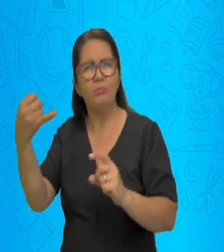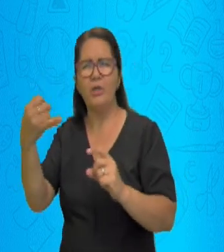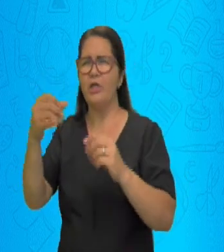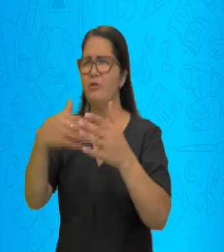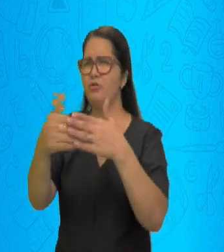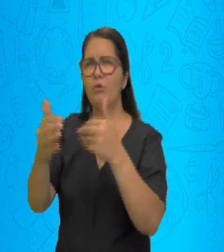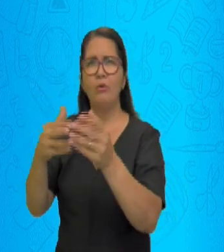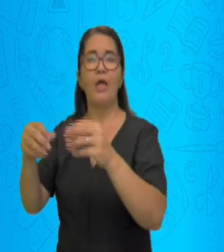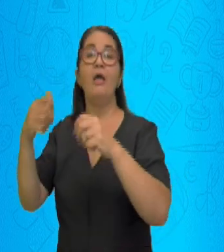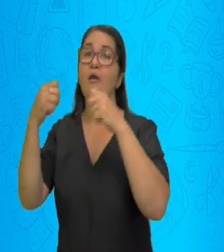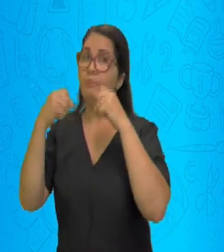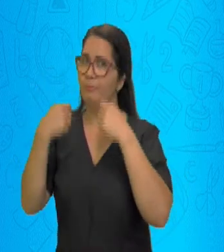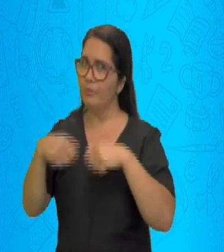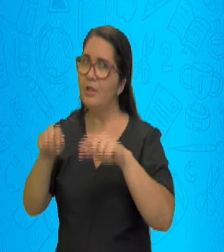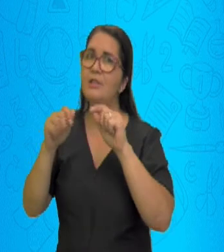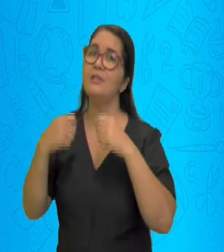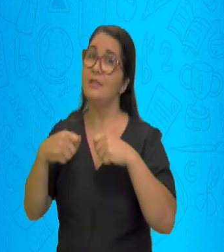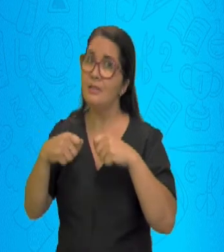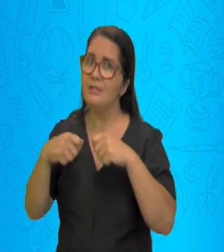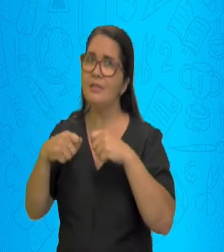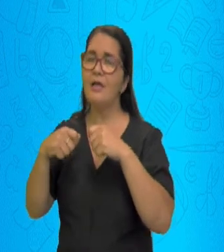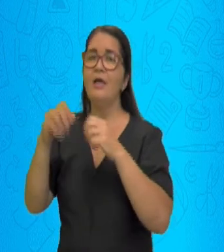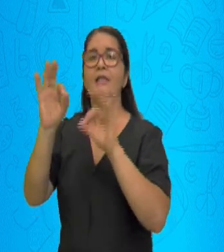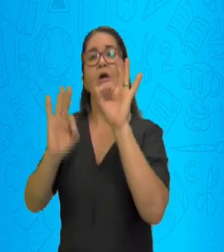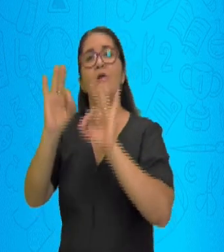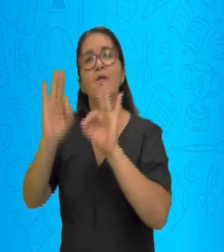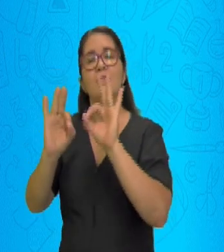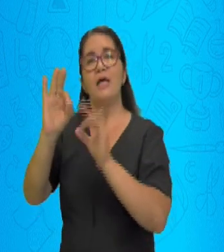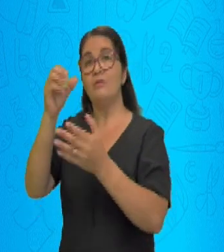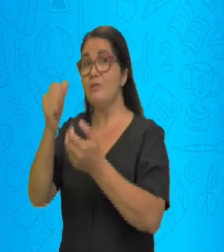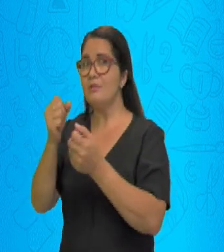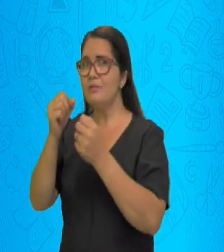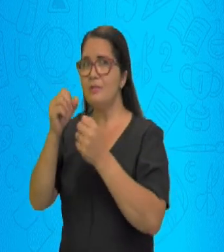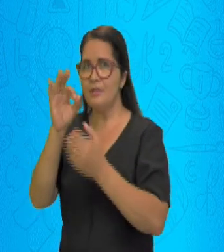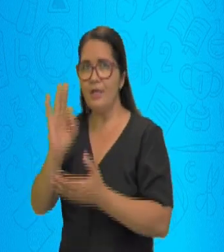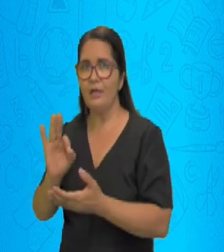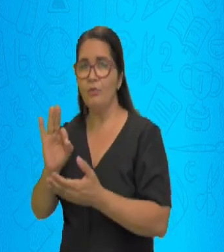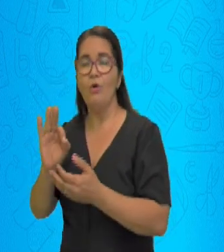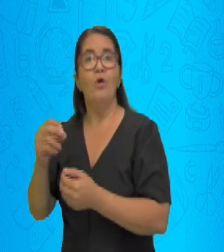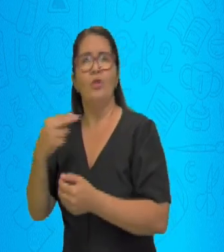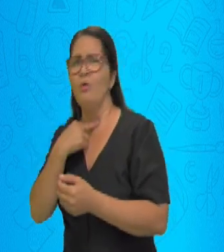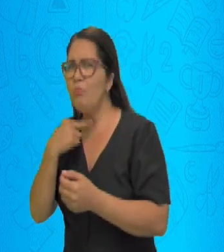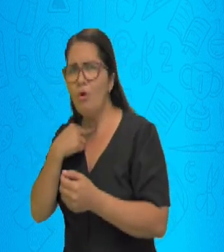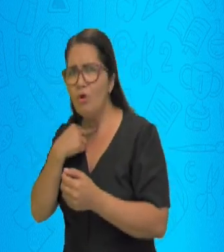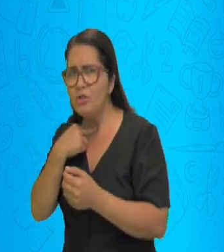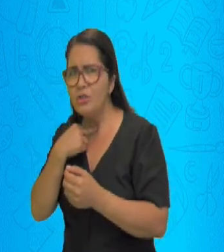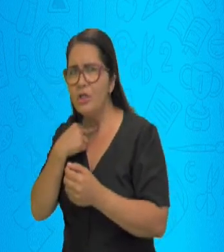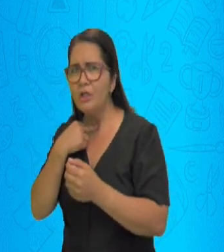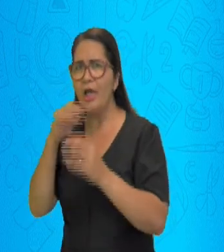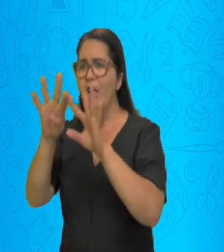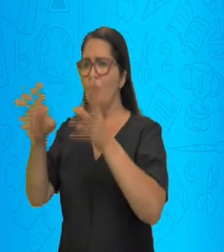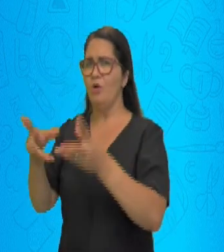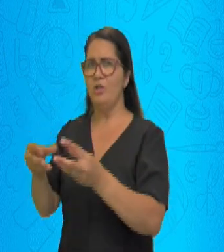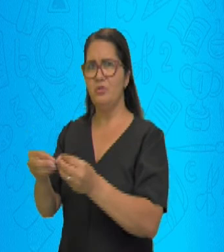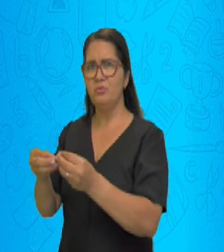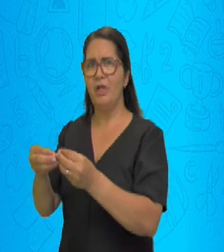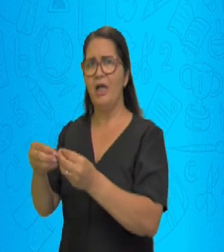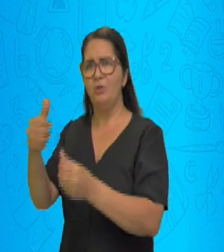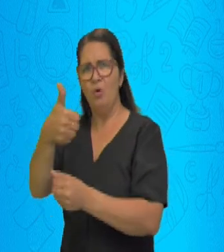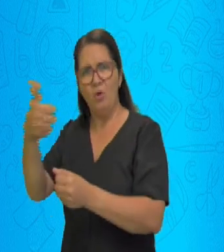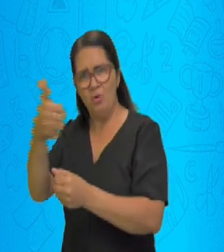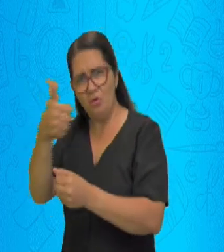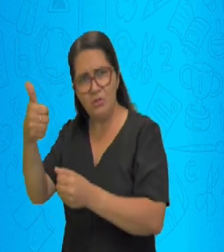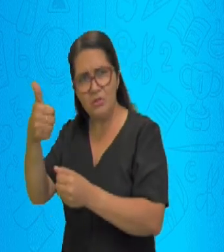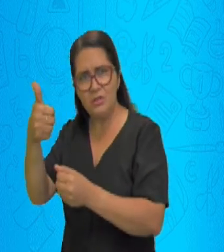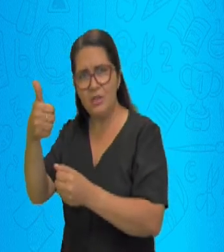Então, não pode ficar um número com 2 algarismos na mesma ordem. Mesma coisa aqui do 10. Né?